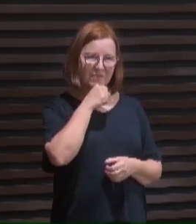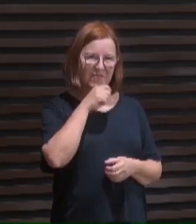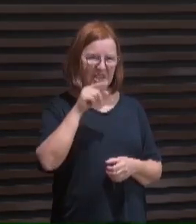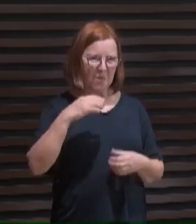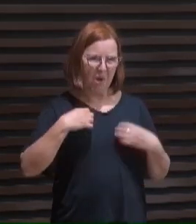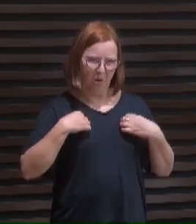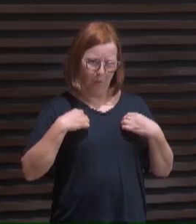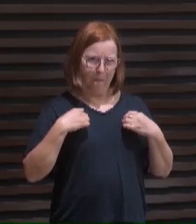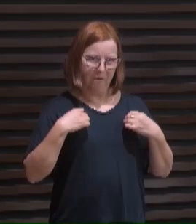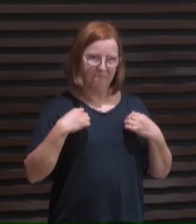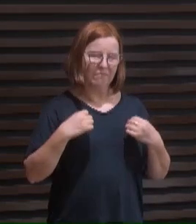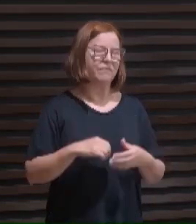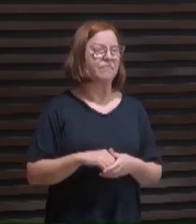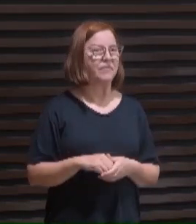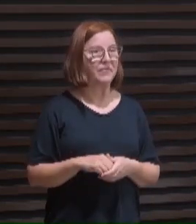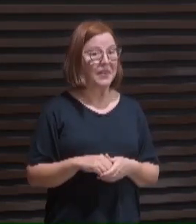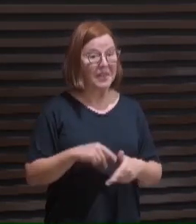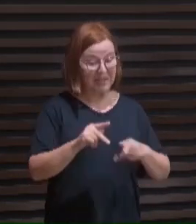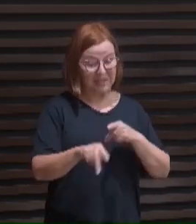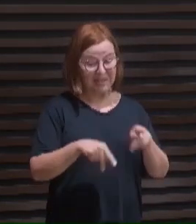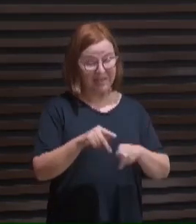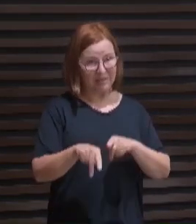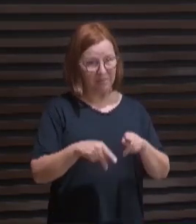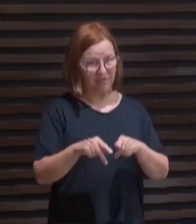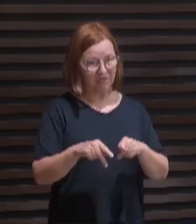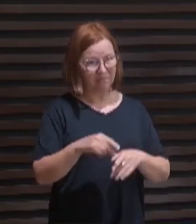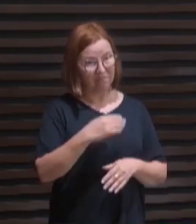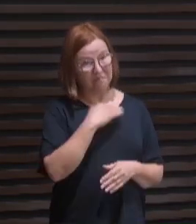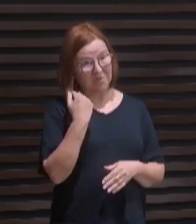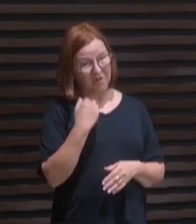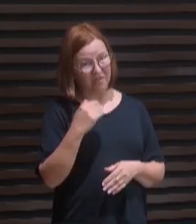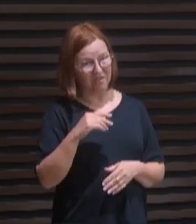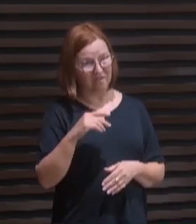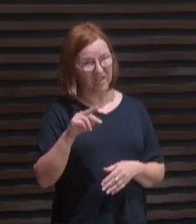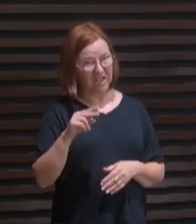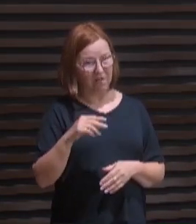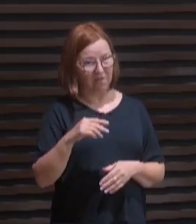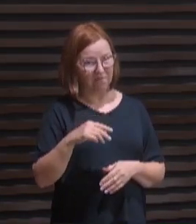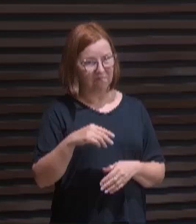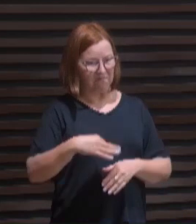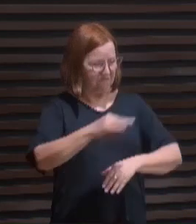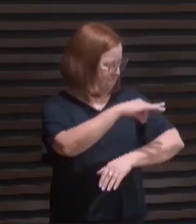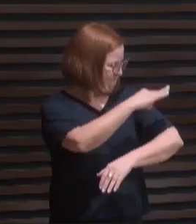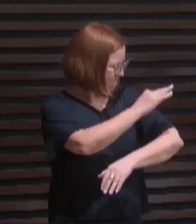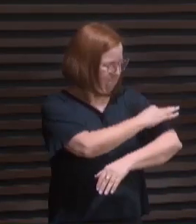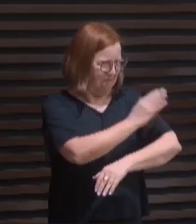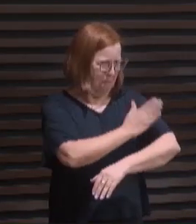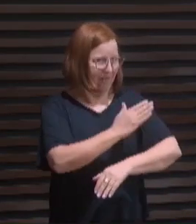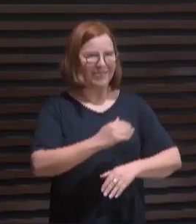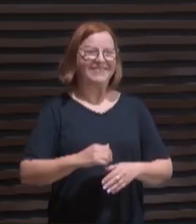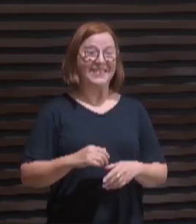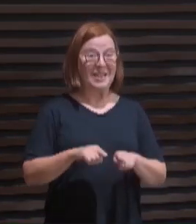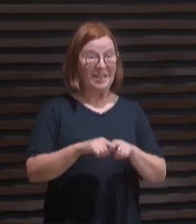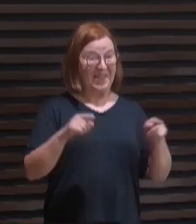vestido, e os moradores morrerão como mosquitos, mas a minha salvação durará